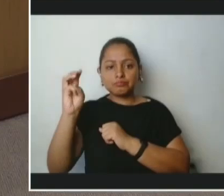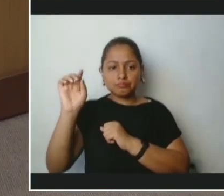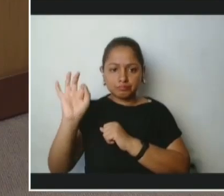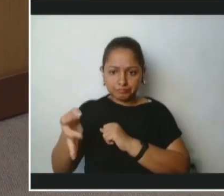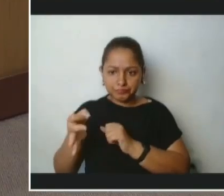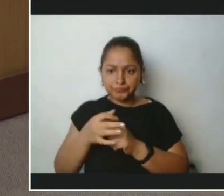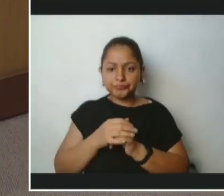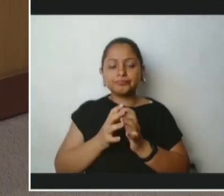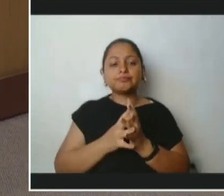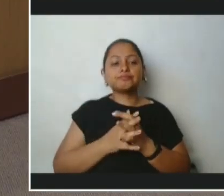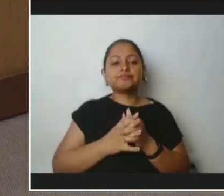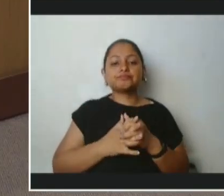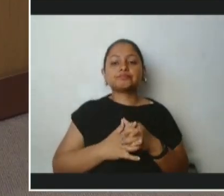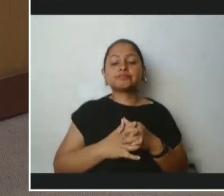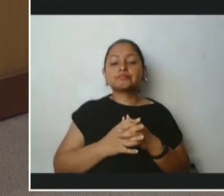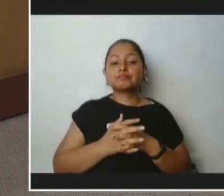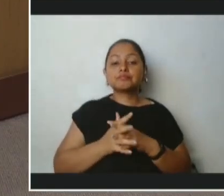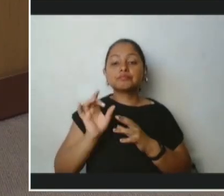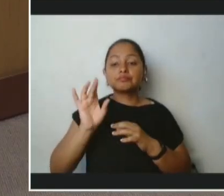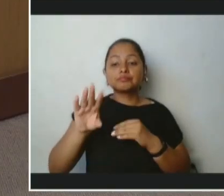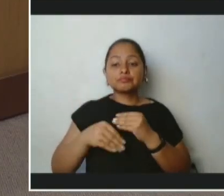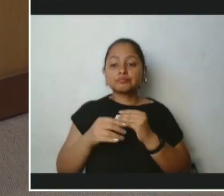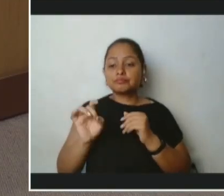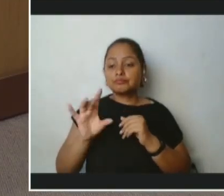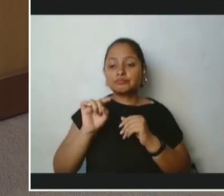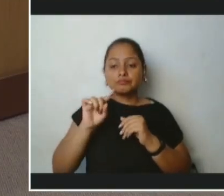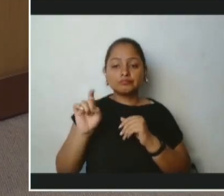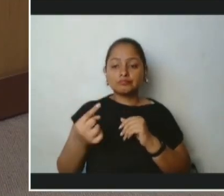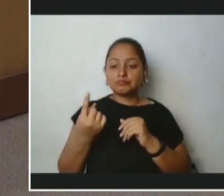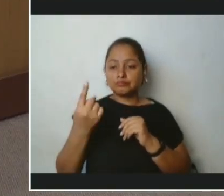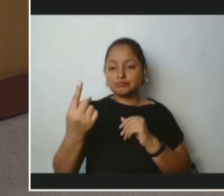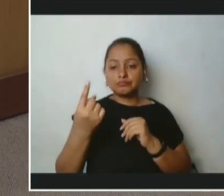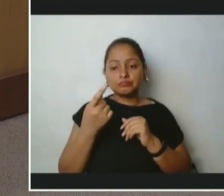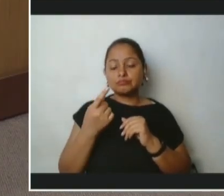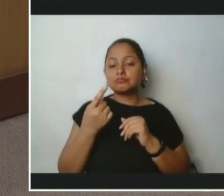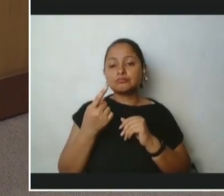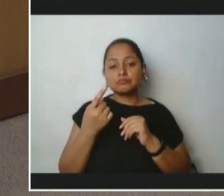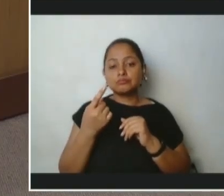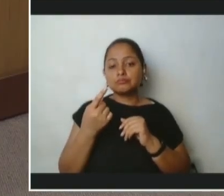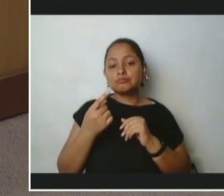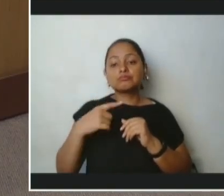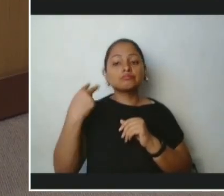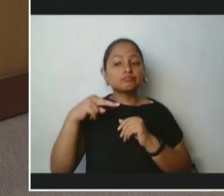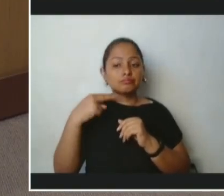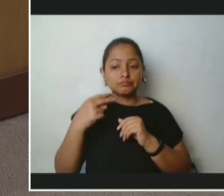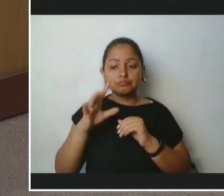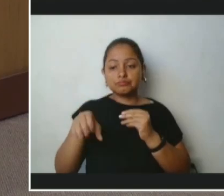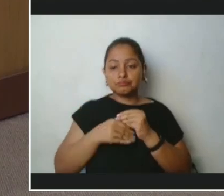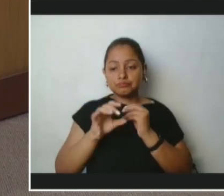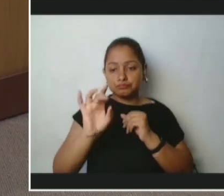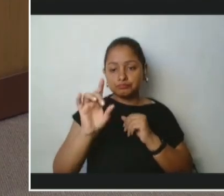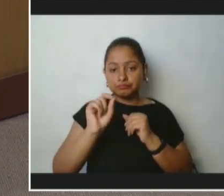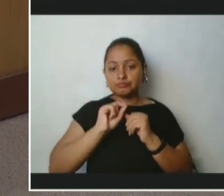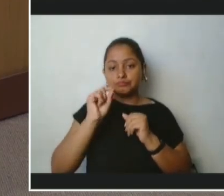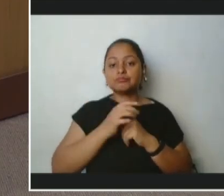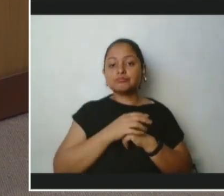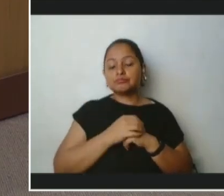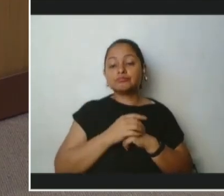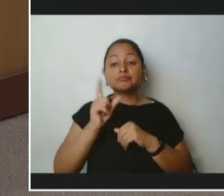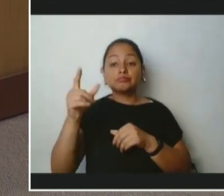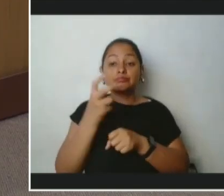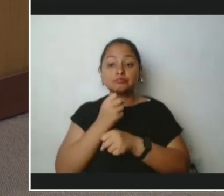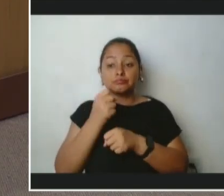Só uma ressalva, vereador Borracha. O cálculo atuarial, e não é o Tribunal de Contas que